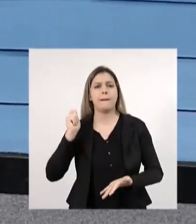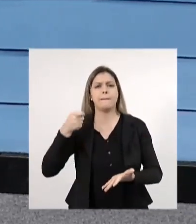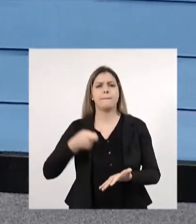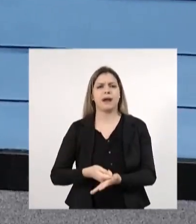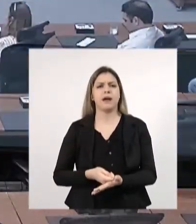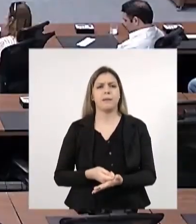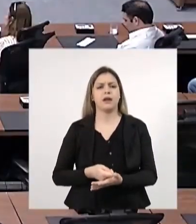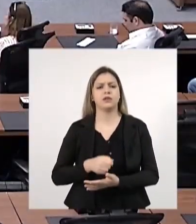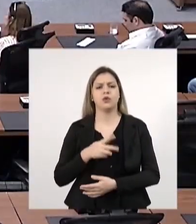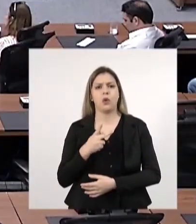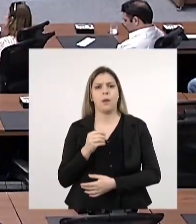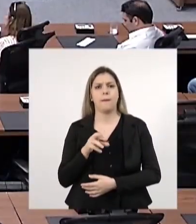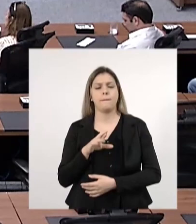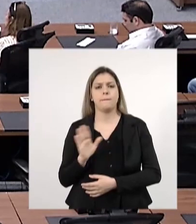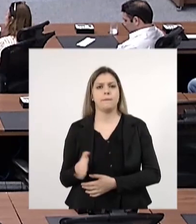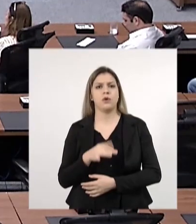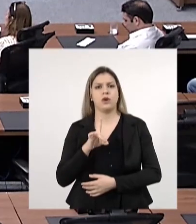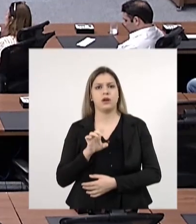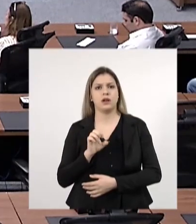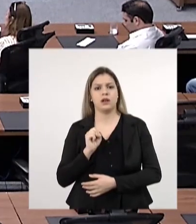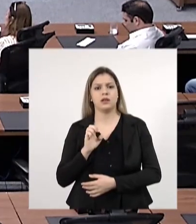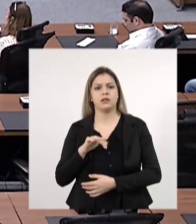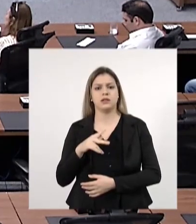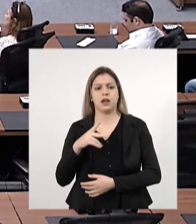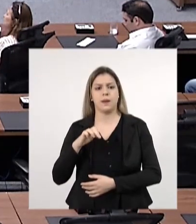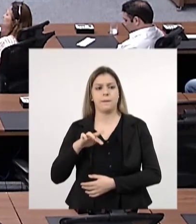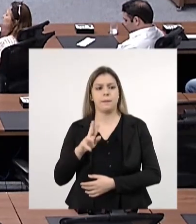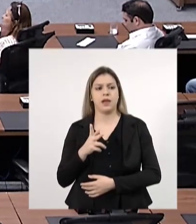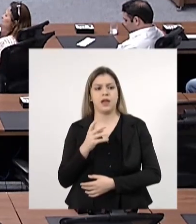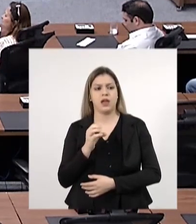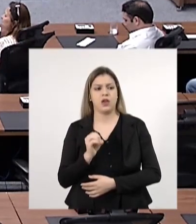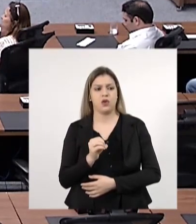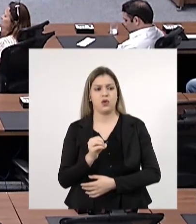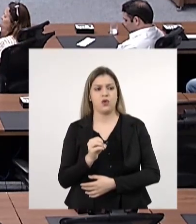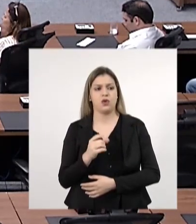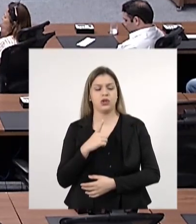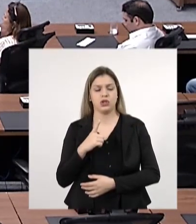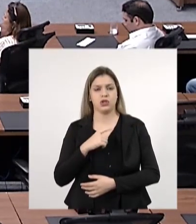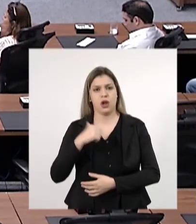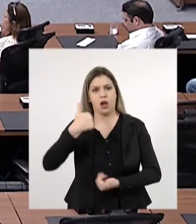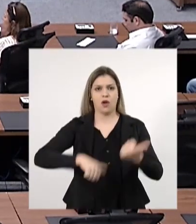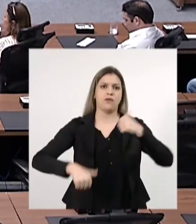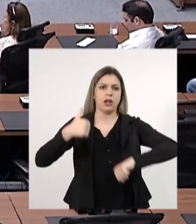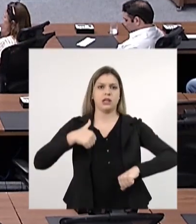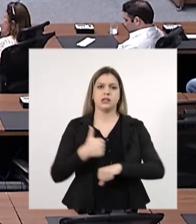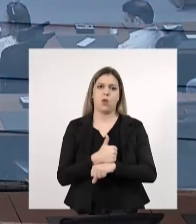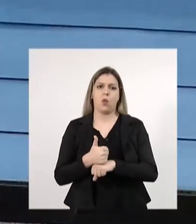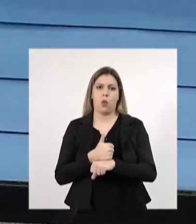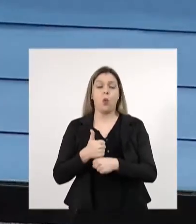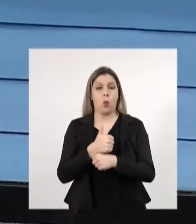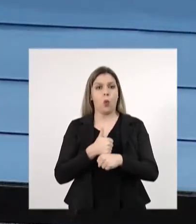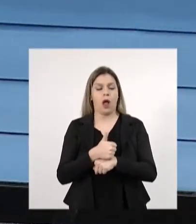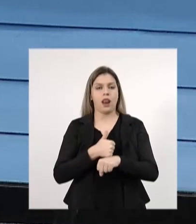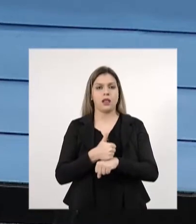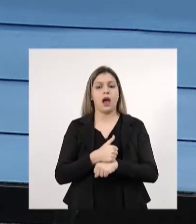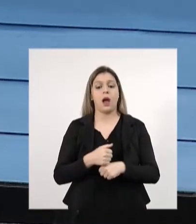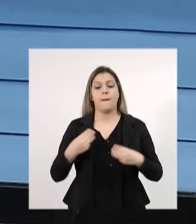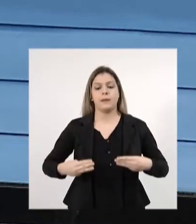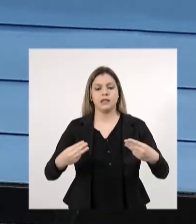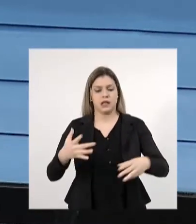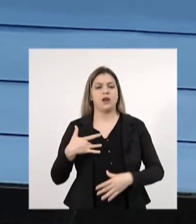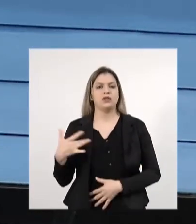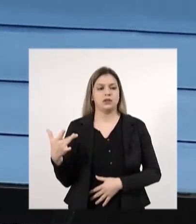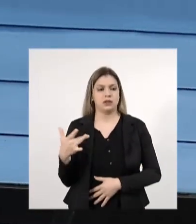Acho que todos vocês conheciam o PEMAC, Programa de Melhoria da Avaliação e da Qualidade, né? Em que o Ministério da Saúde